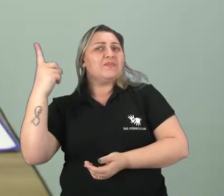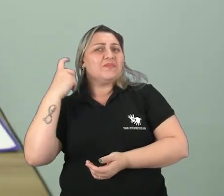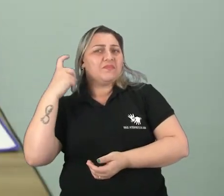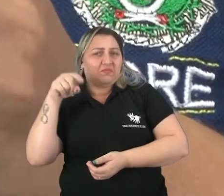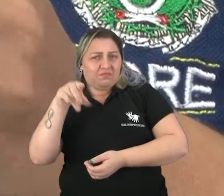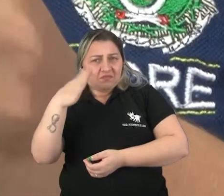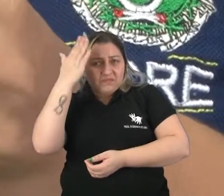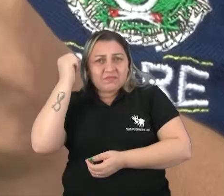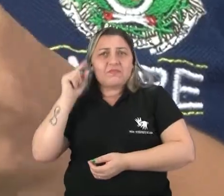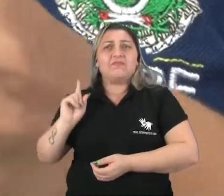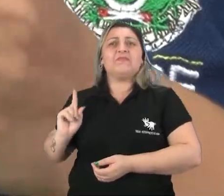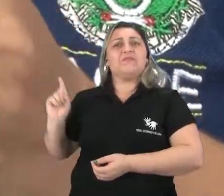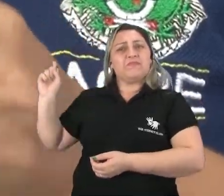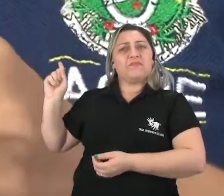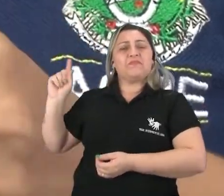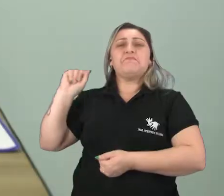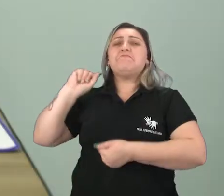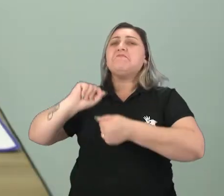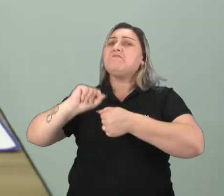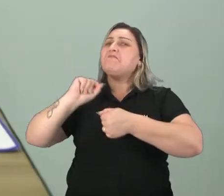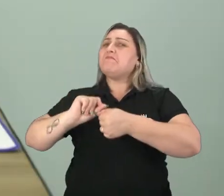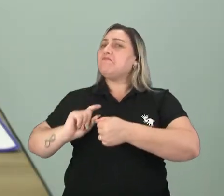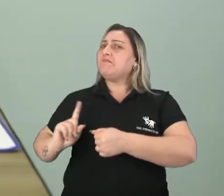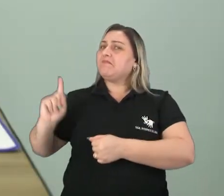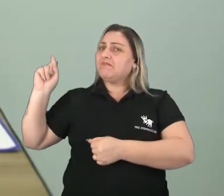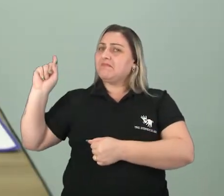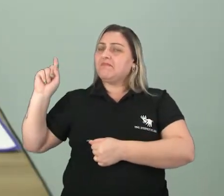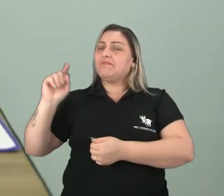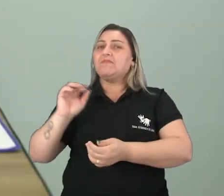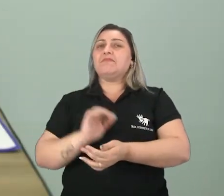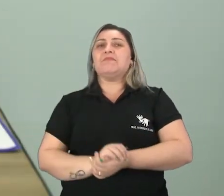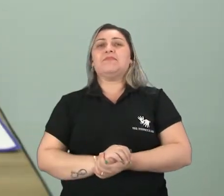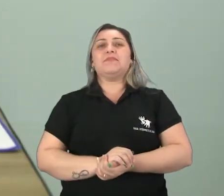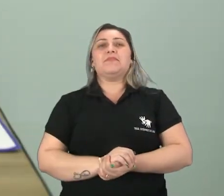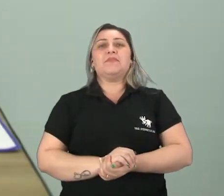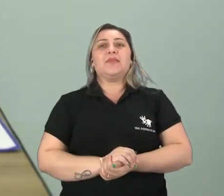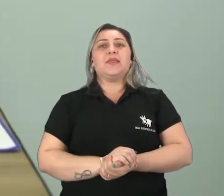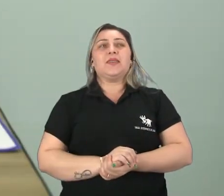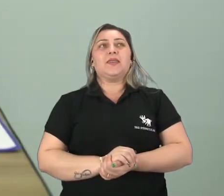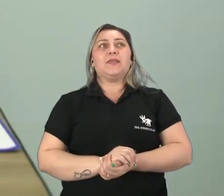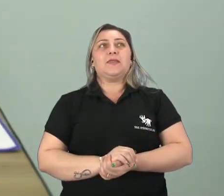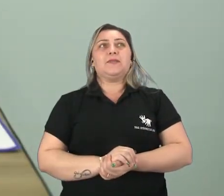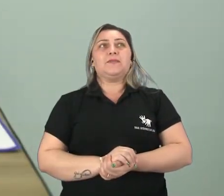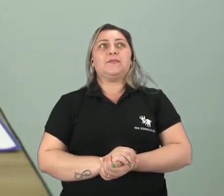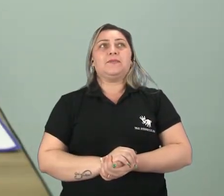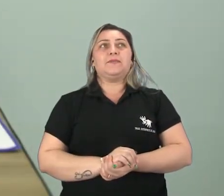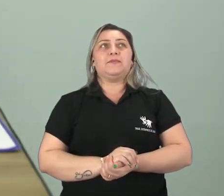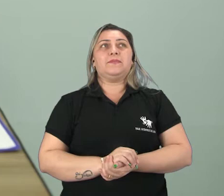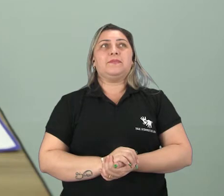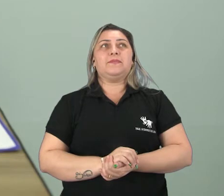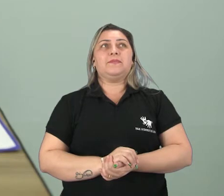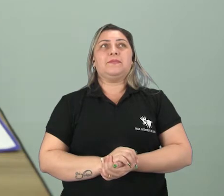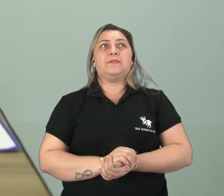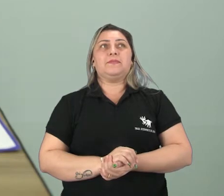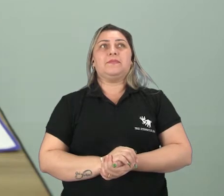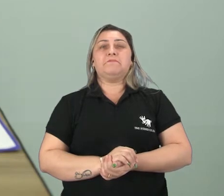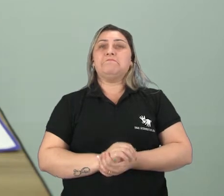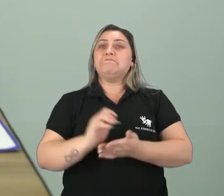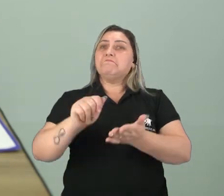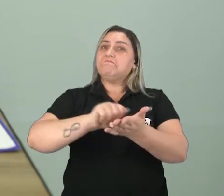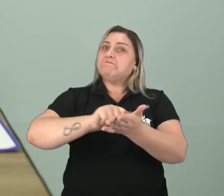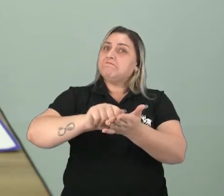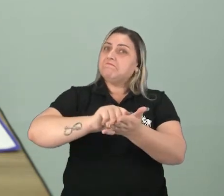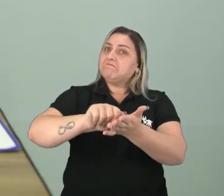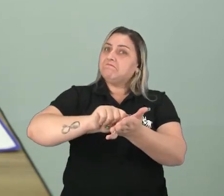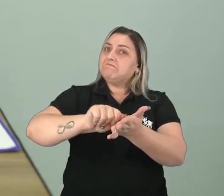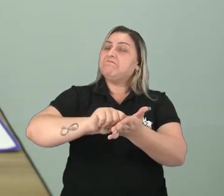e vocês sabem do que este objeto é feito este objeto é feito de